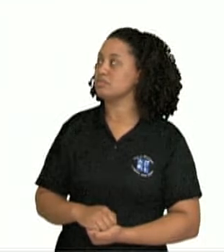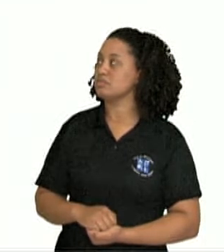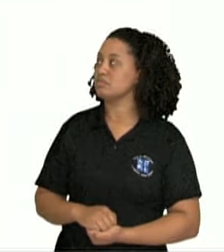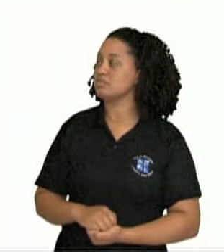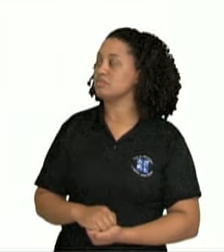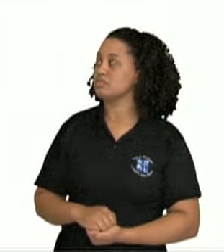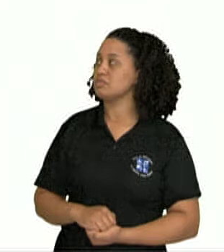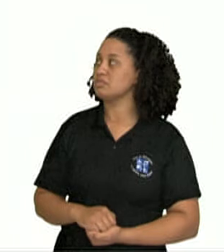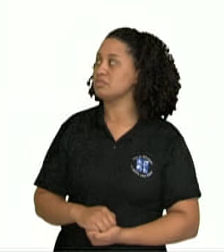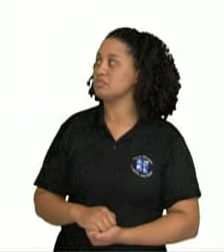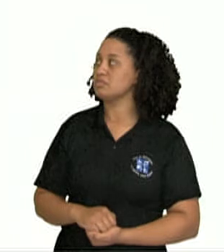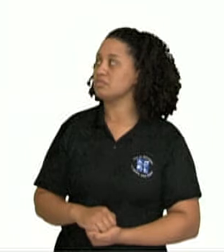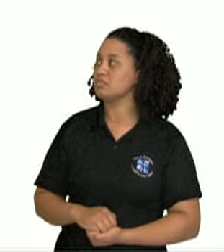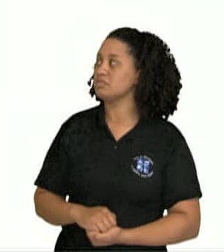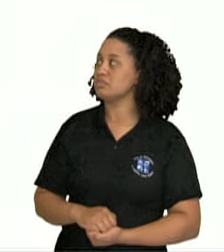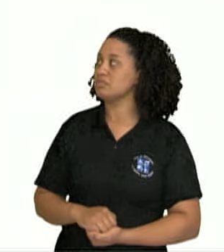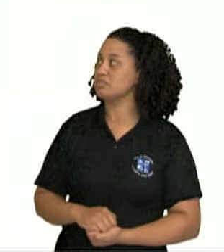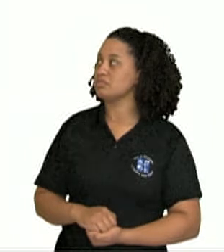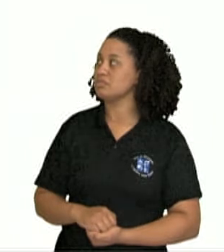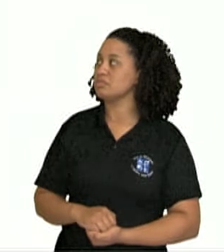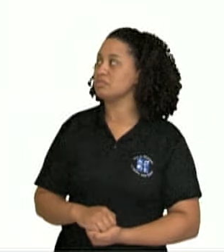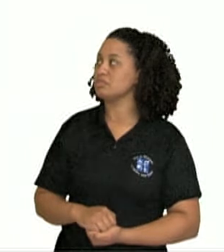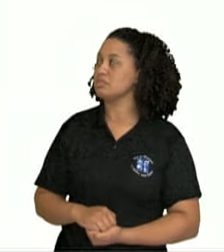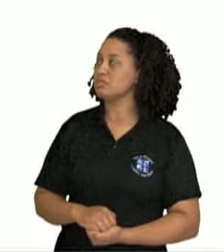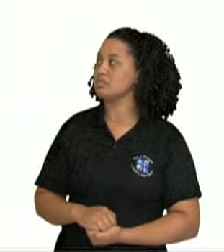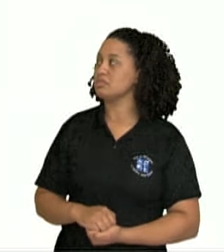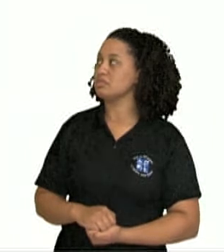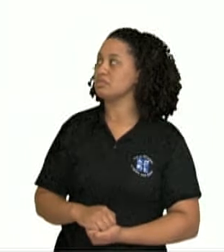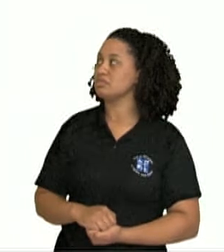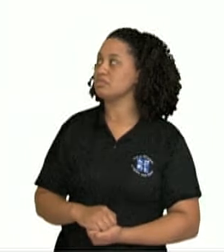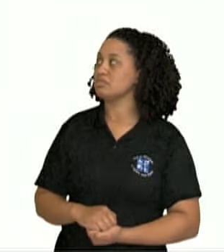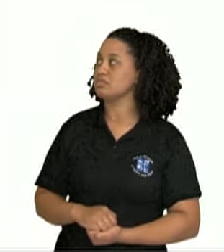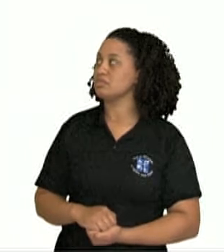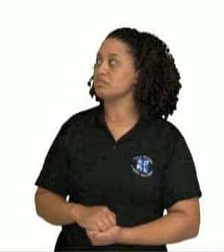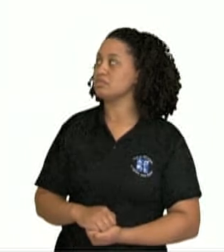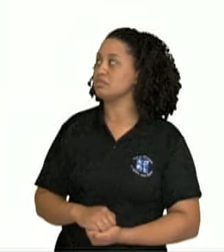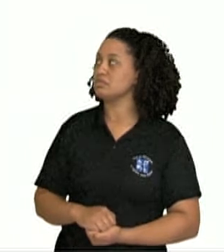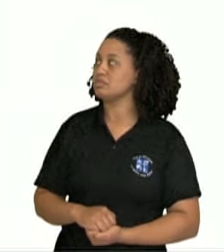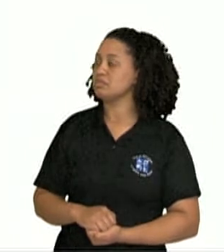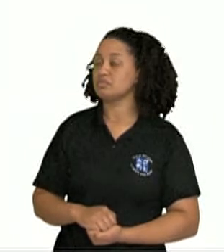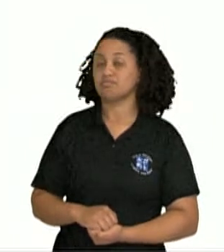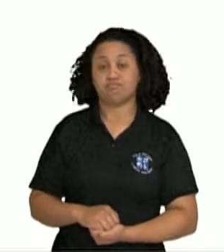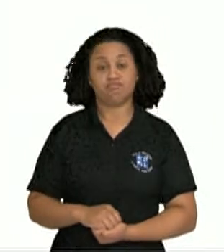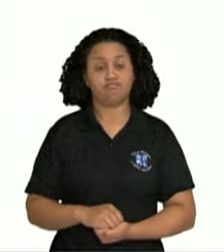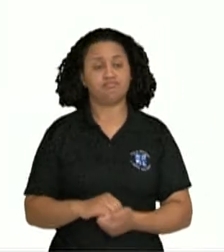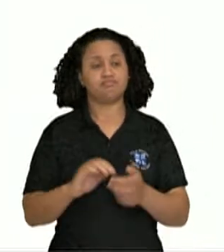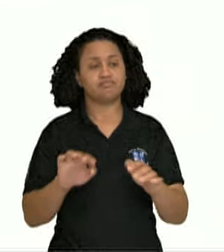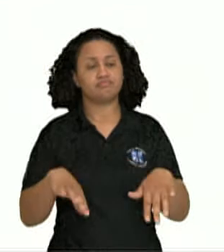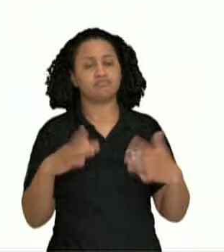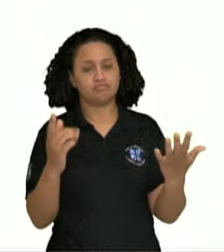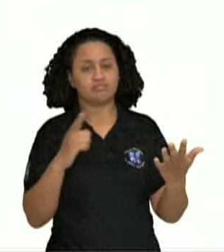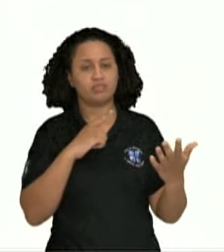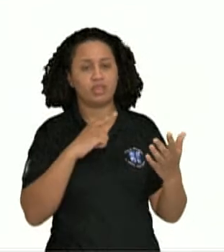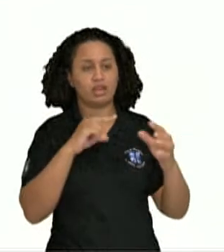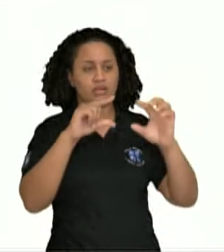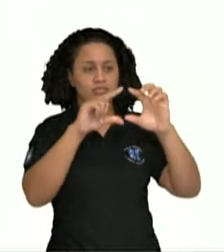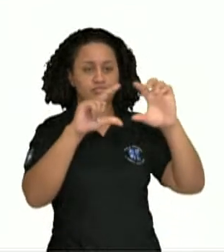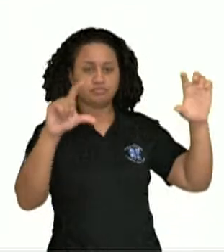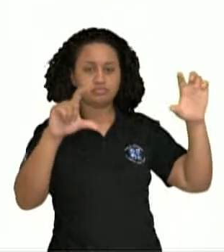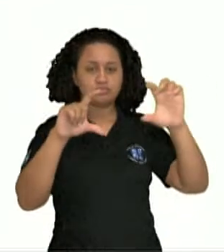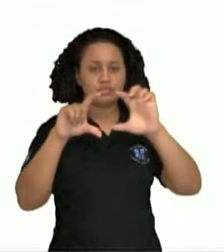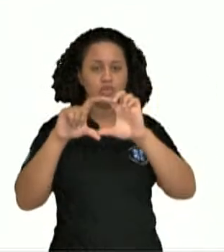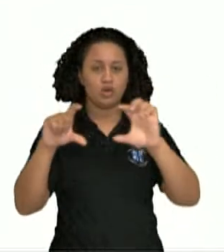los escombros e destapar el cielo. Então, temos aí os primeiros versos, as duas